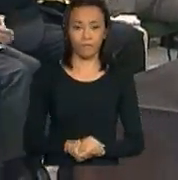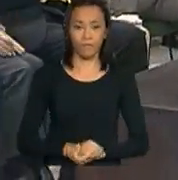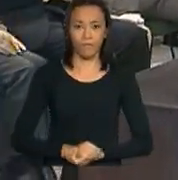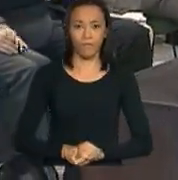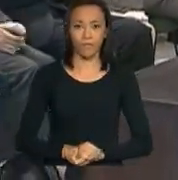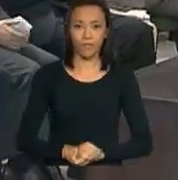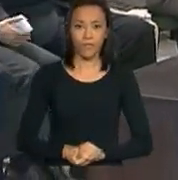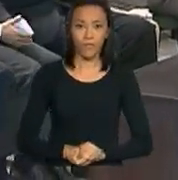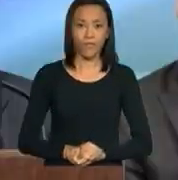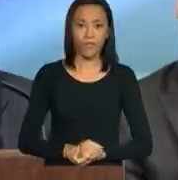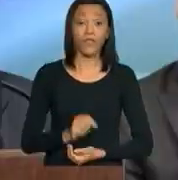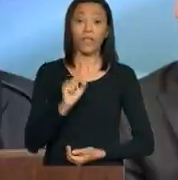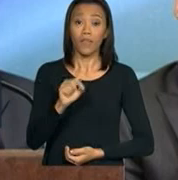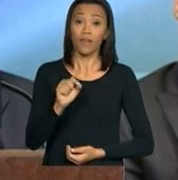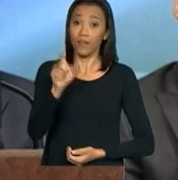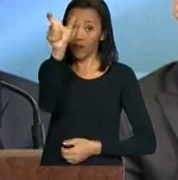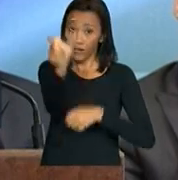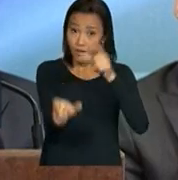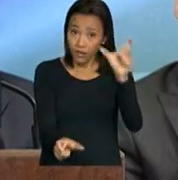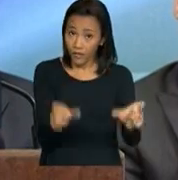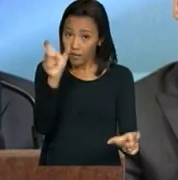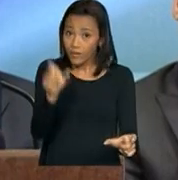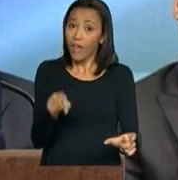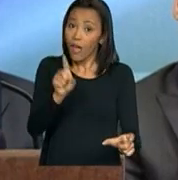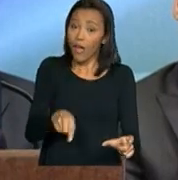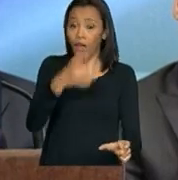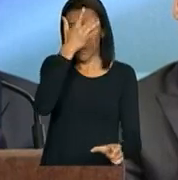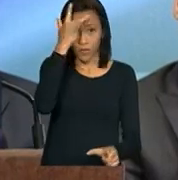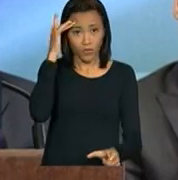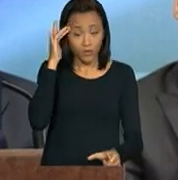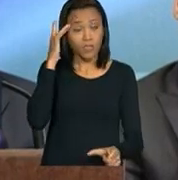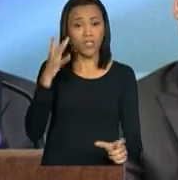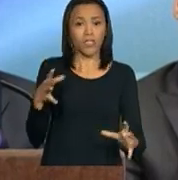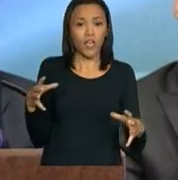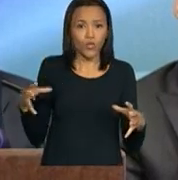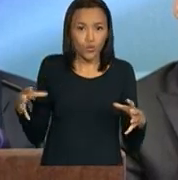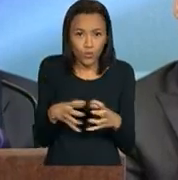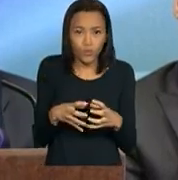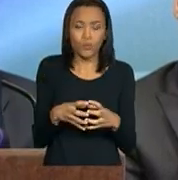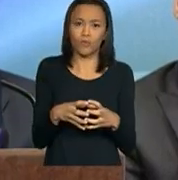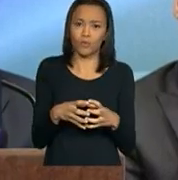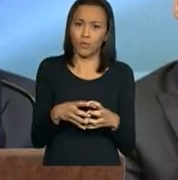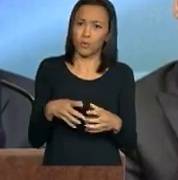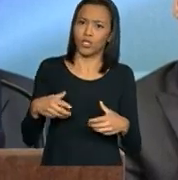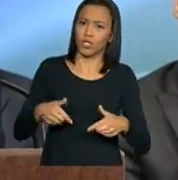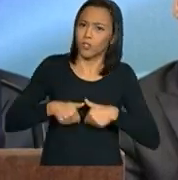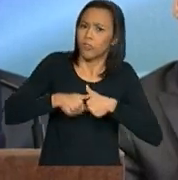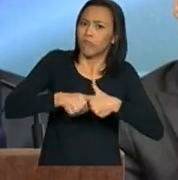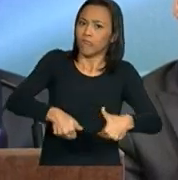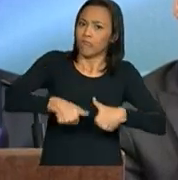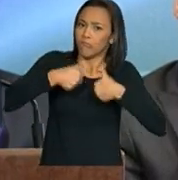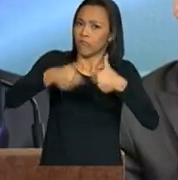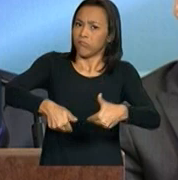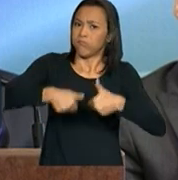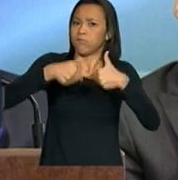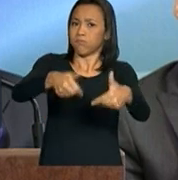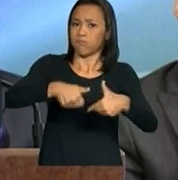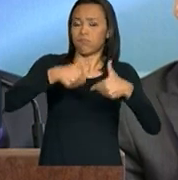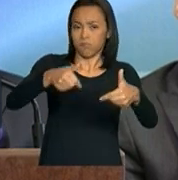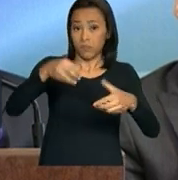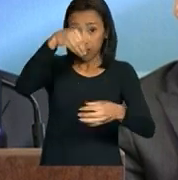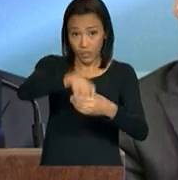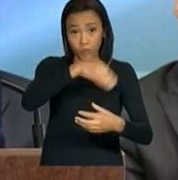lão companheiros que acompanham a gente numa jornada diuturna e que